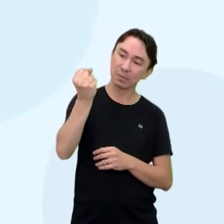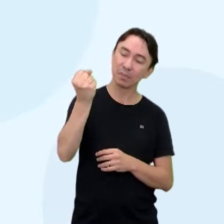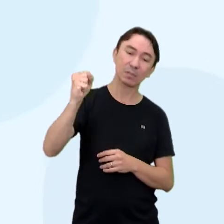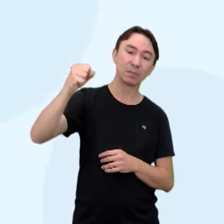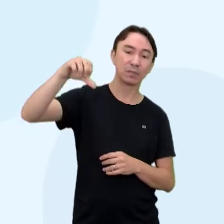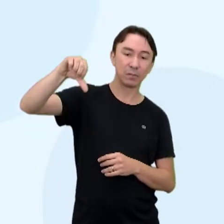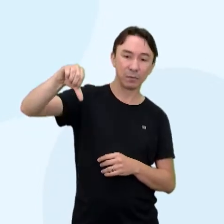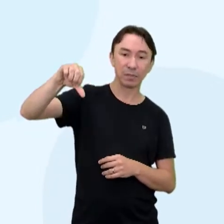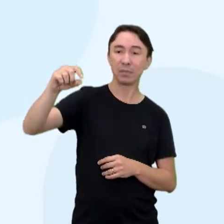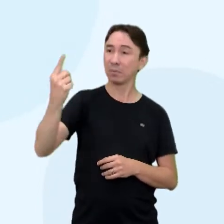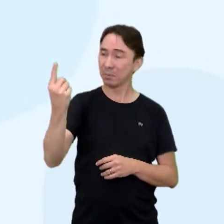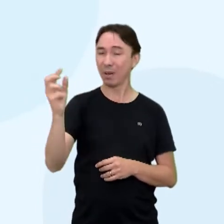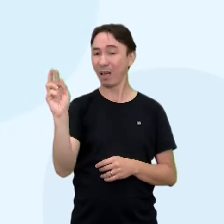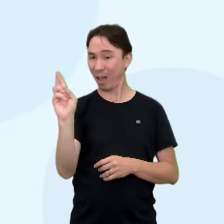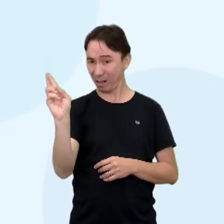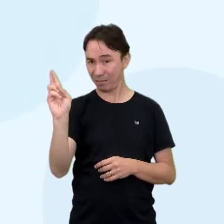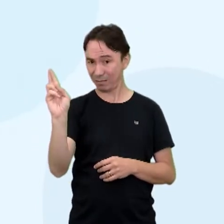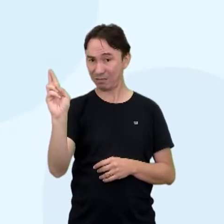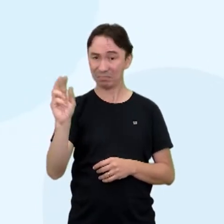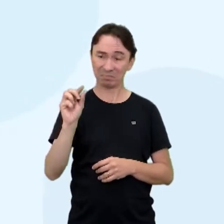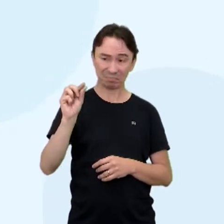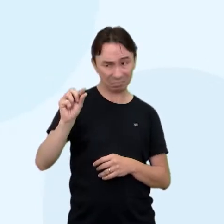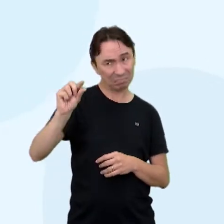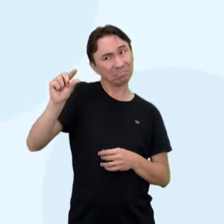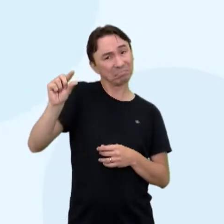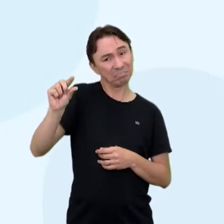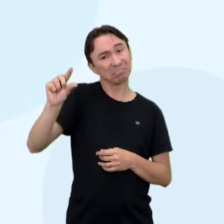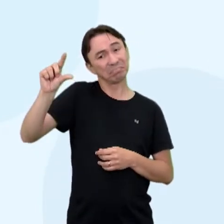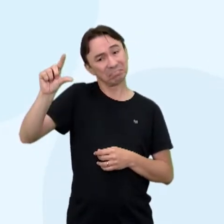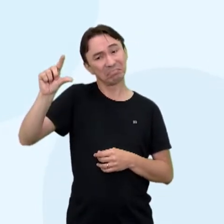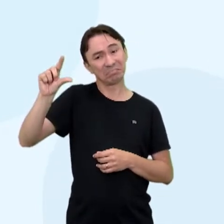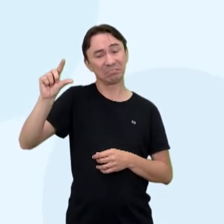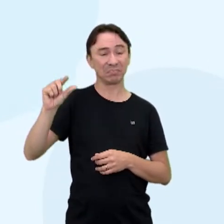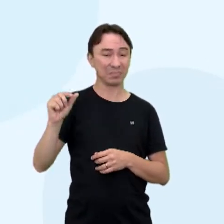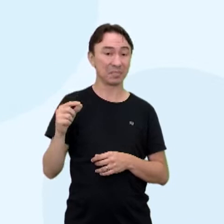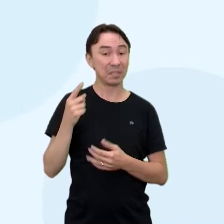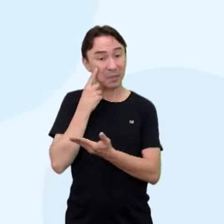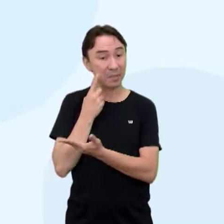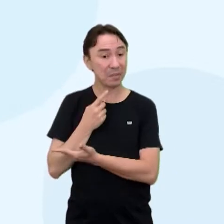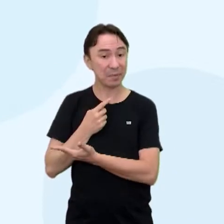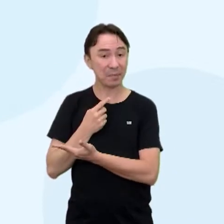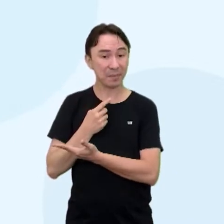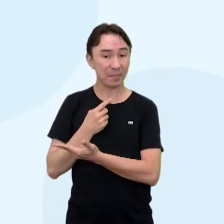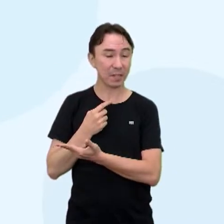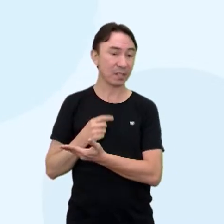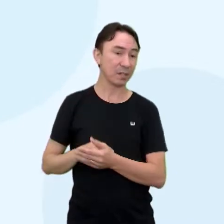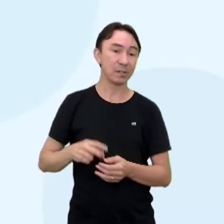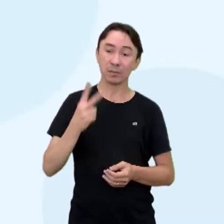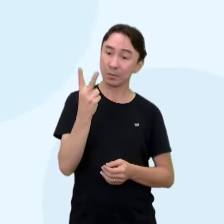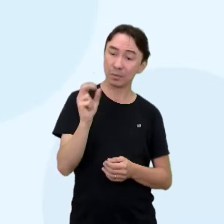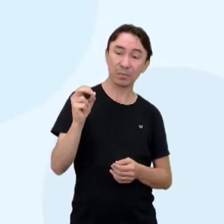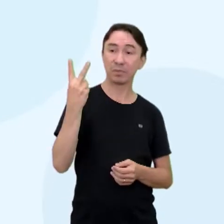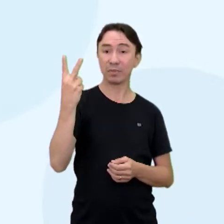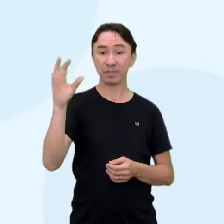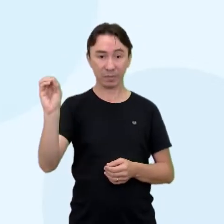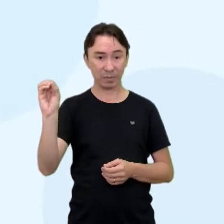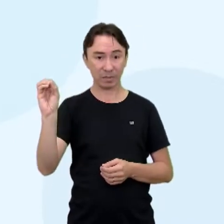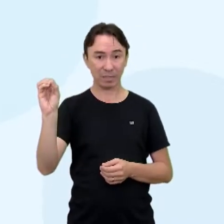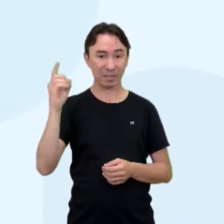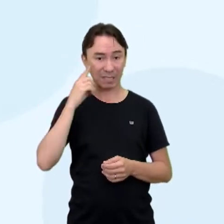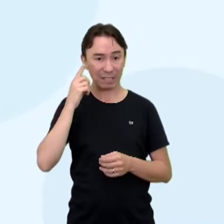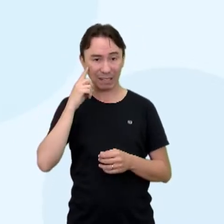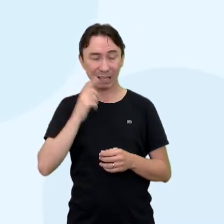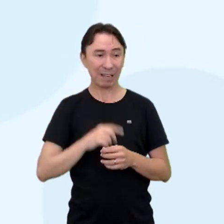Porque o valor é muito baixo, mas veja que em 2020 o valor não atinge por exemplo, o valor aí do Norte, né,